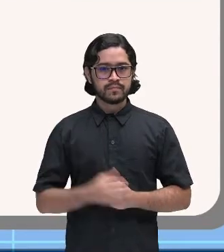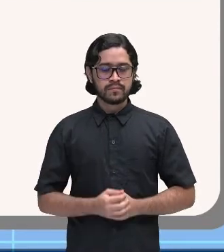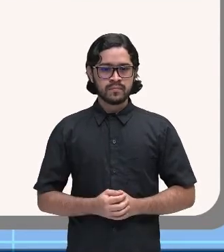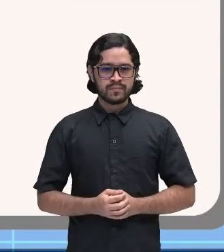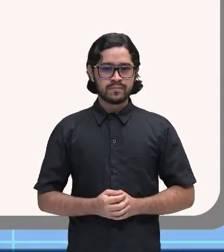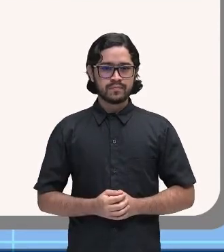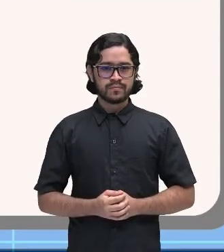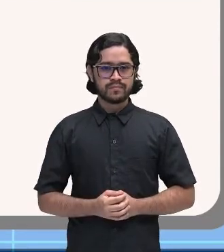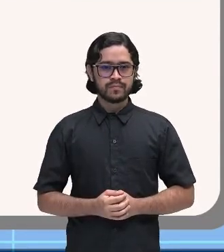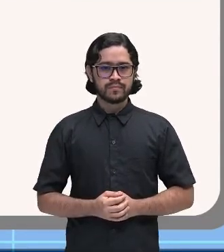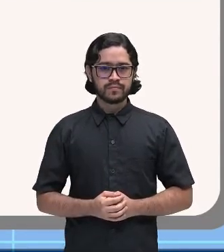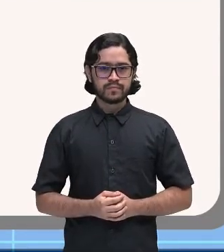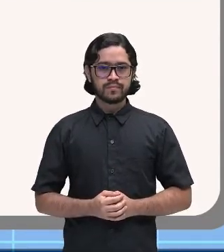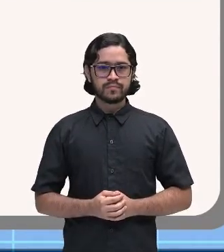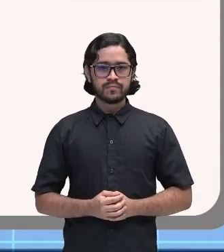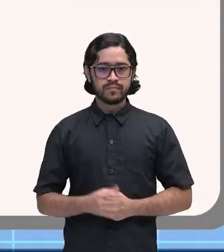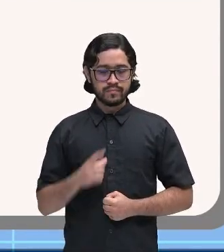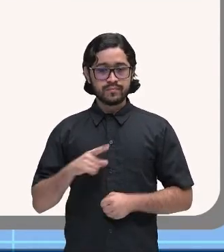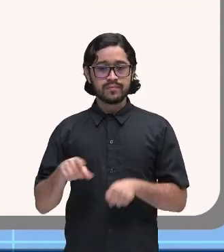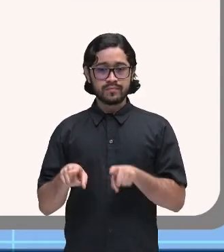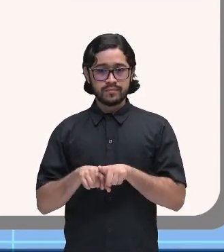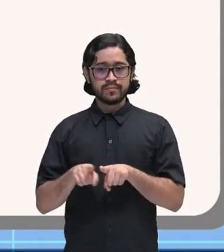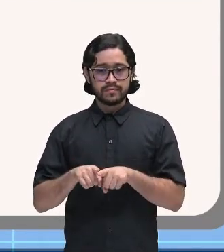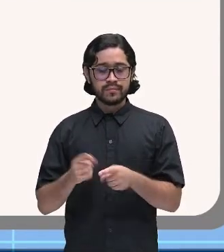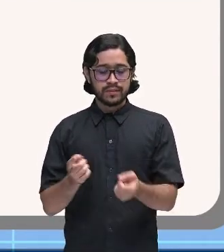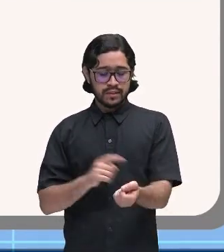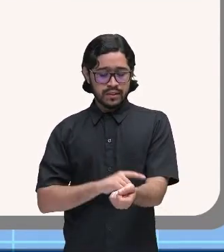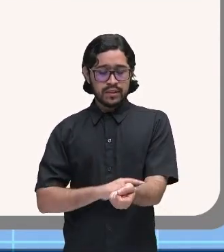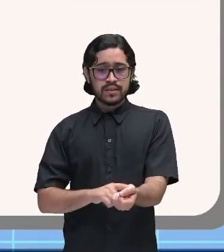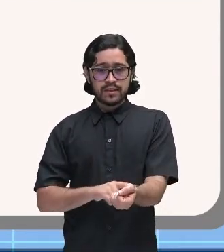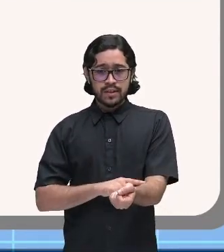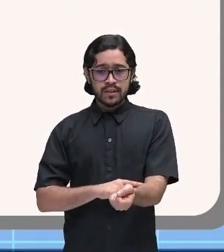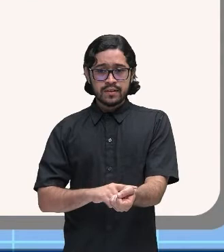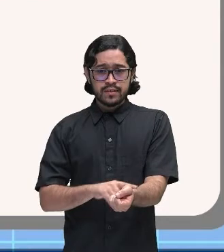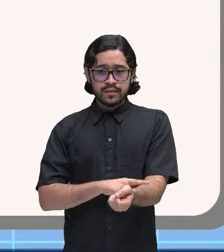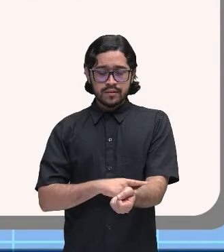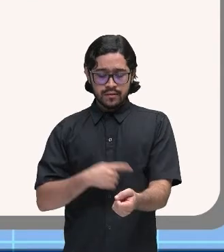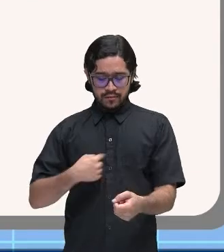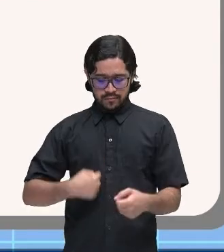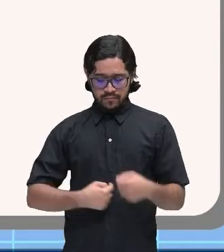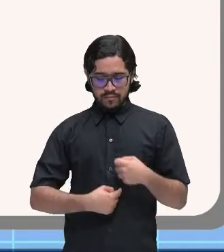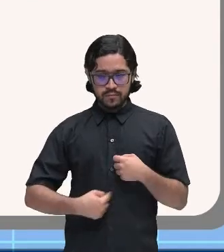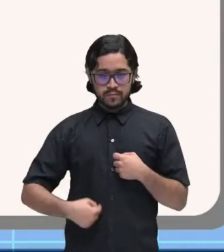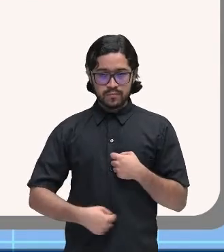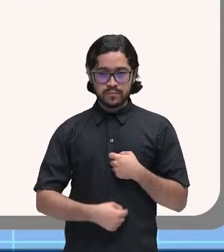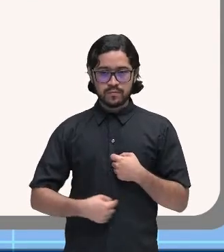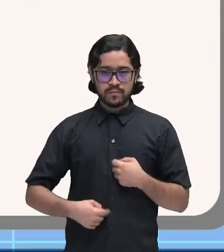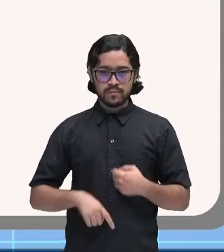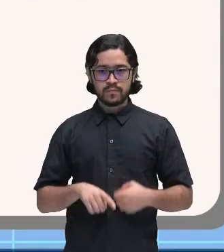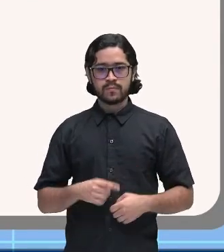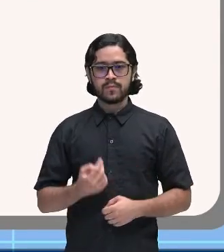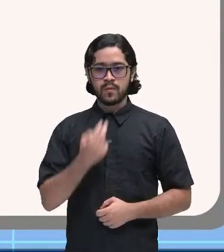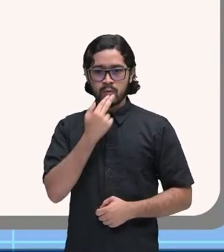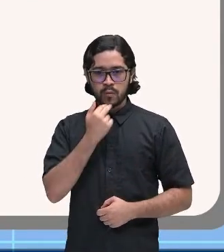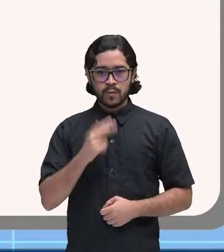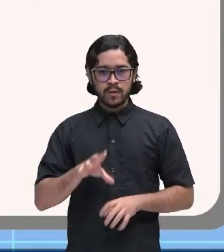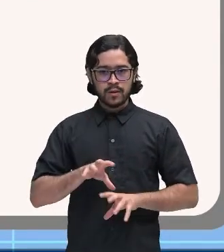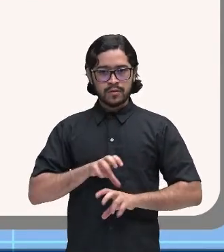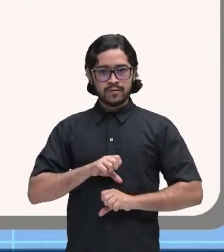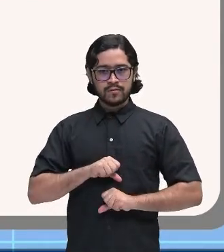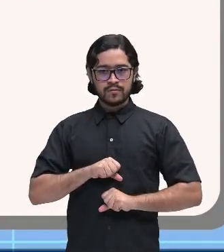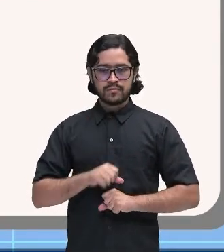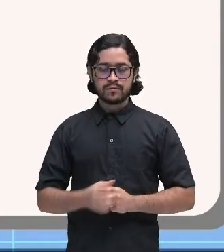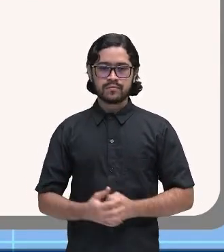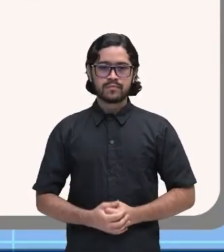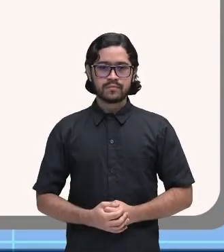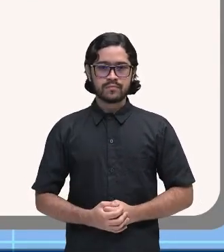microvilosidade e da vilosidade, vasos sanguíneos, para onde serão absorvidos os nutrientes, ok? Então, nós